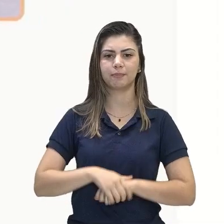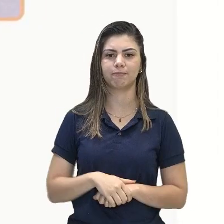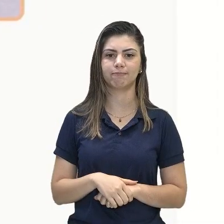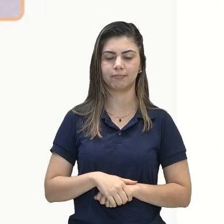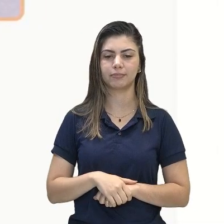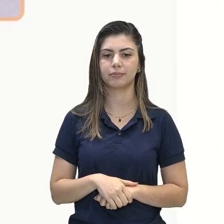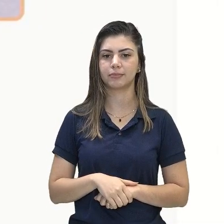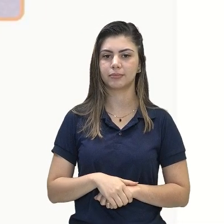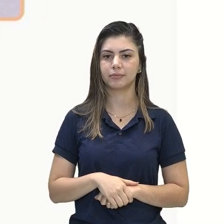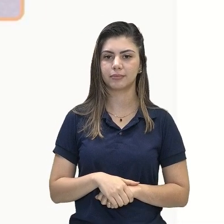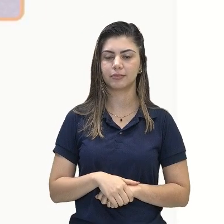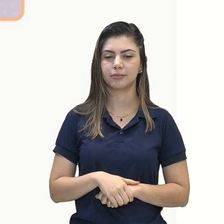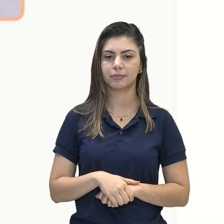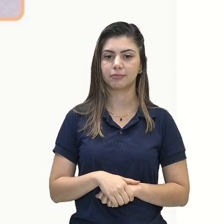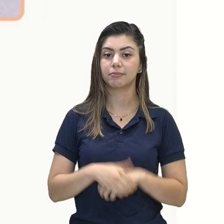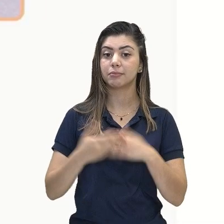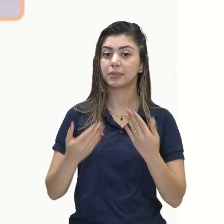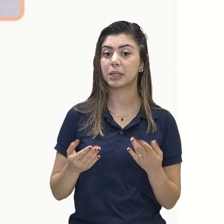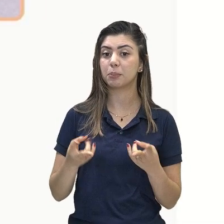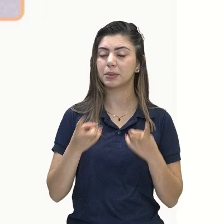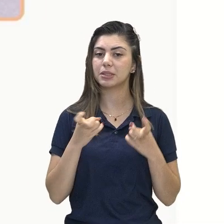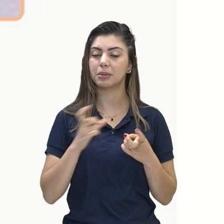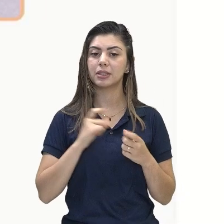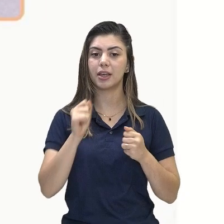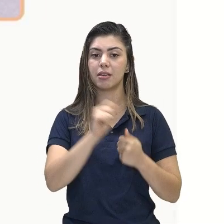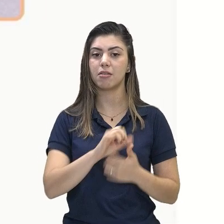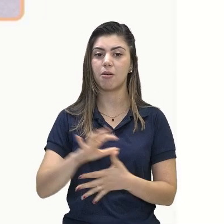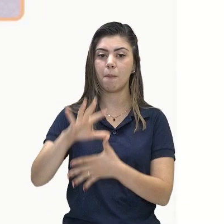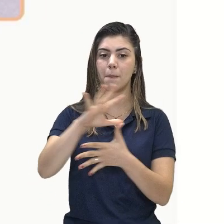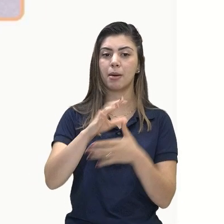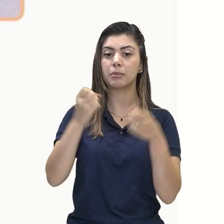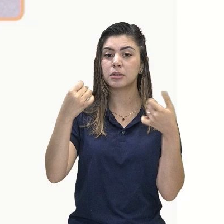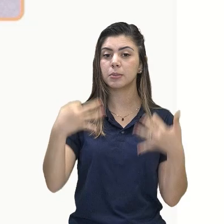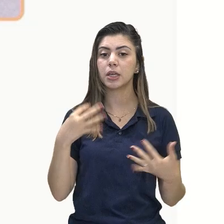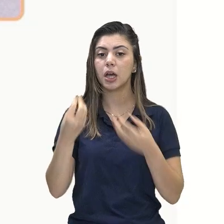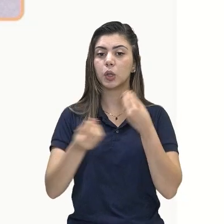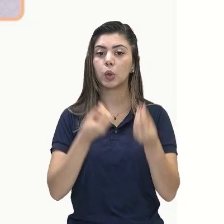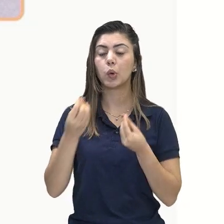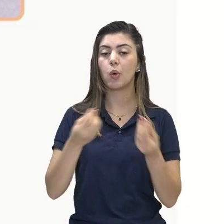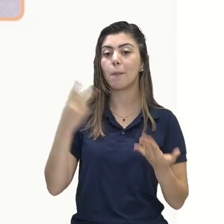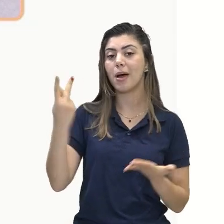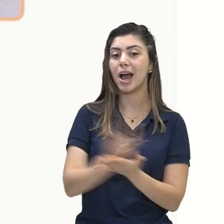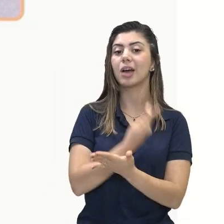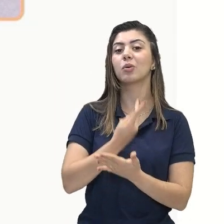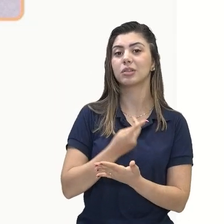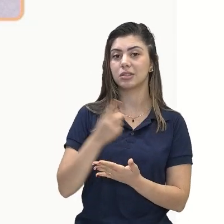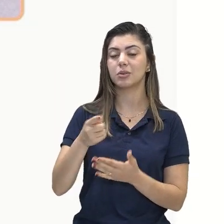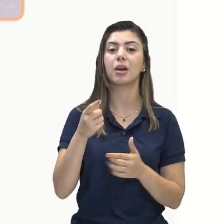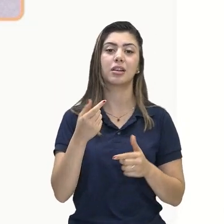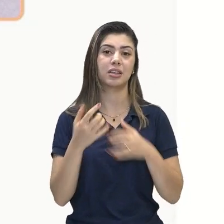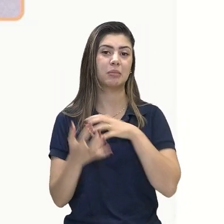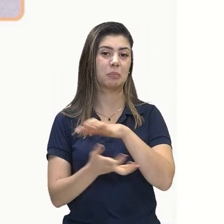trazer aqui mais para o lado, nós temos um mapa explicando o que ocorreu durante